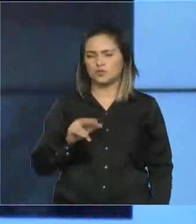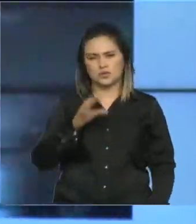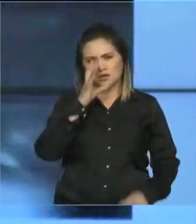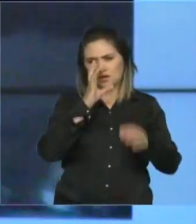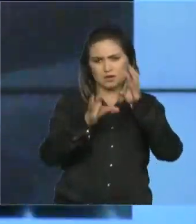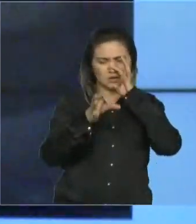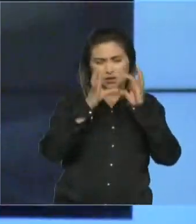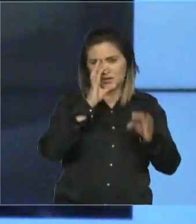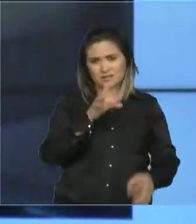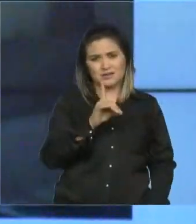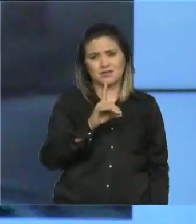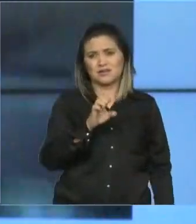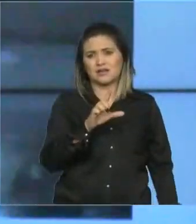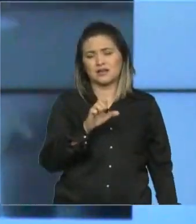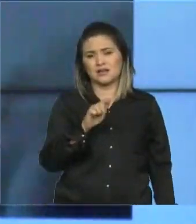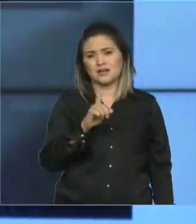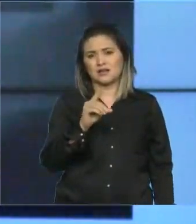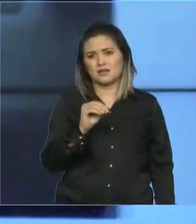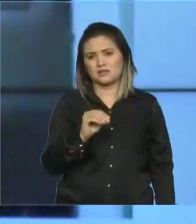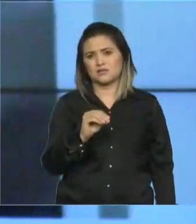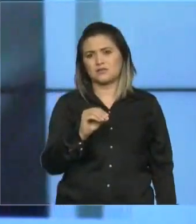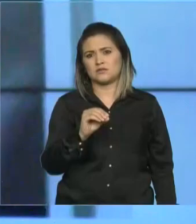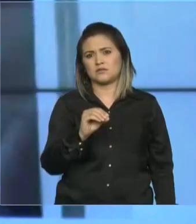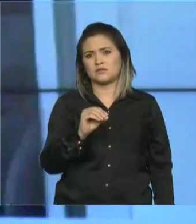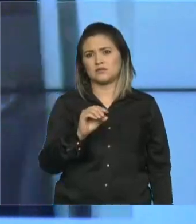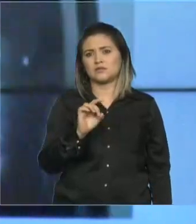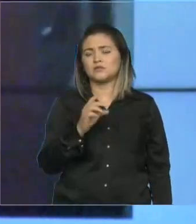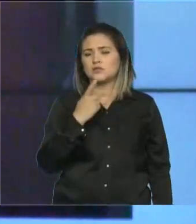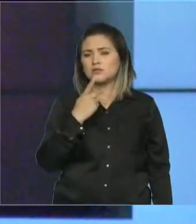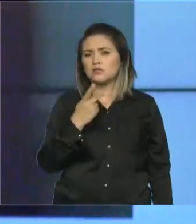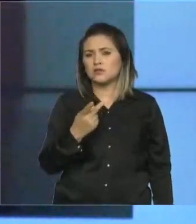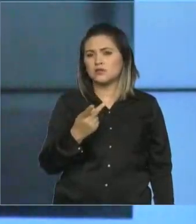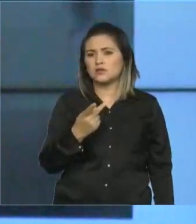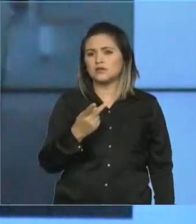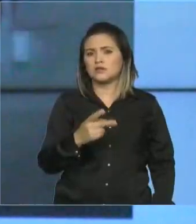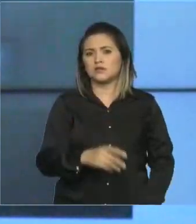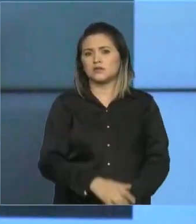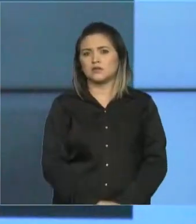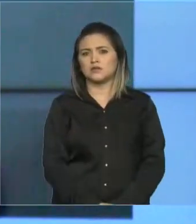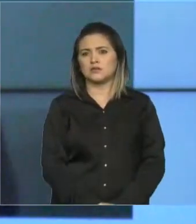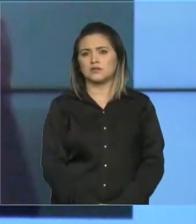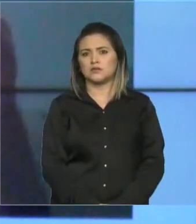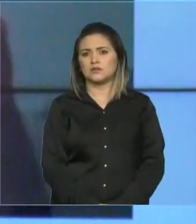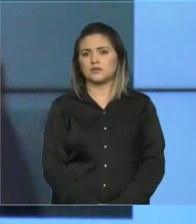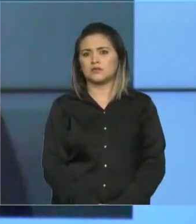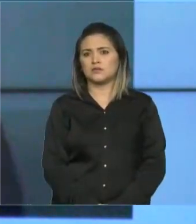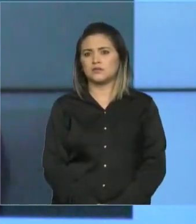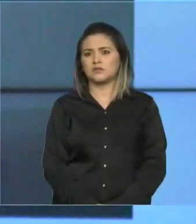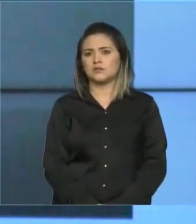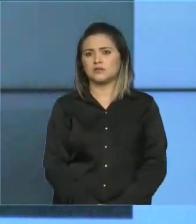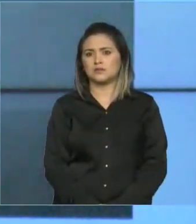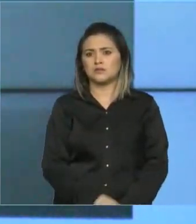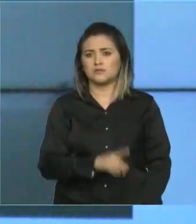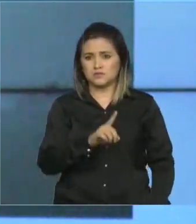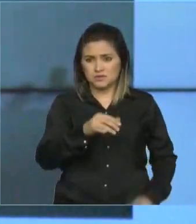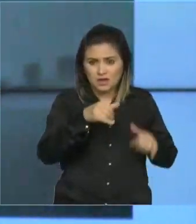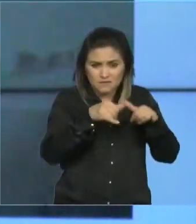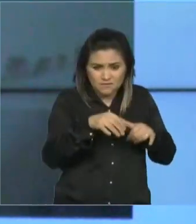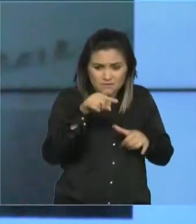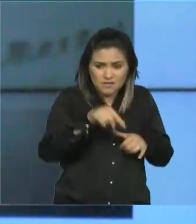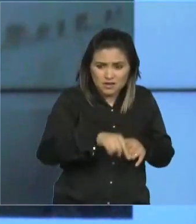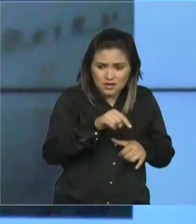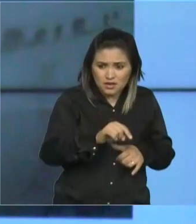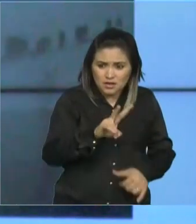foi a necessidade de dizer: você não vai mais ficar em Vargem Grande, porque os abusos do delegado estão